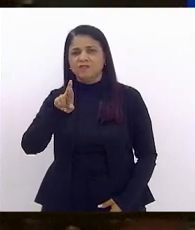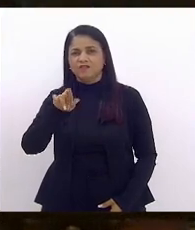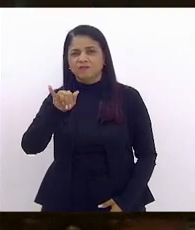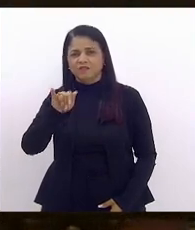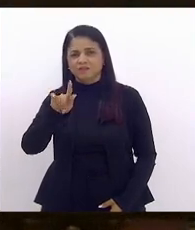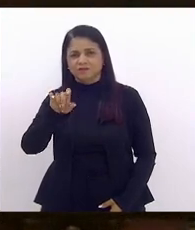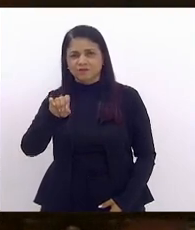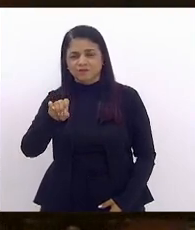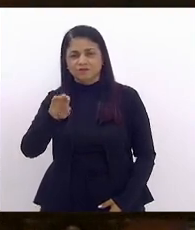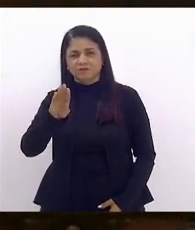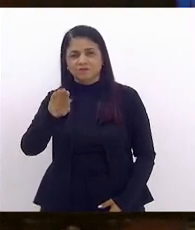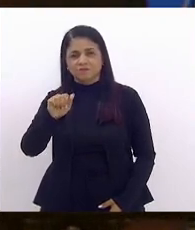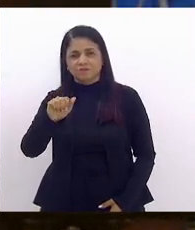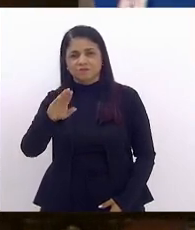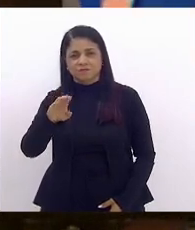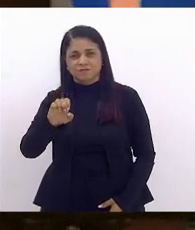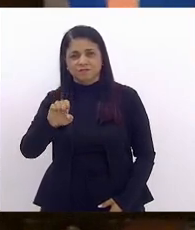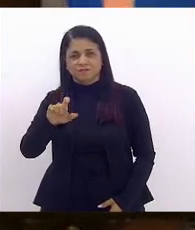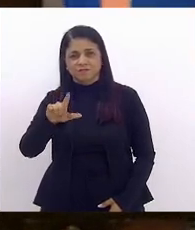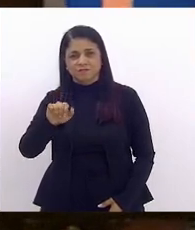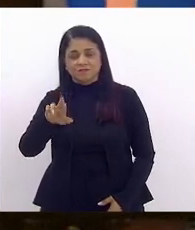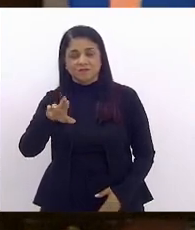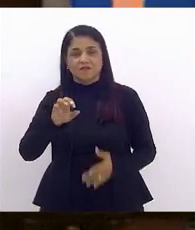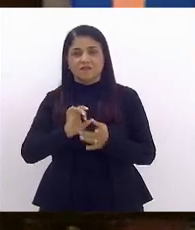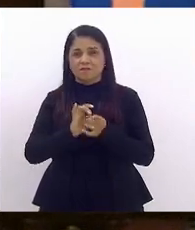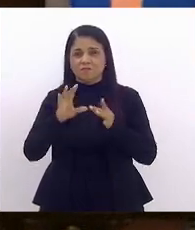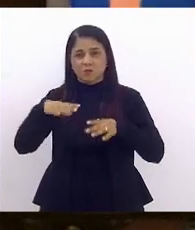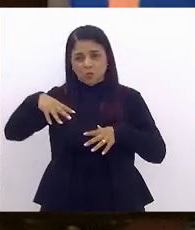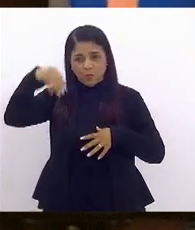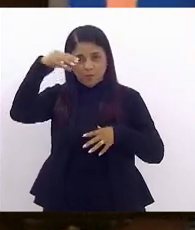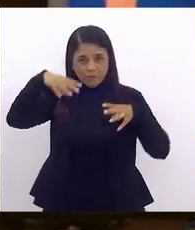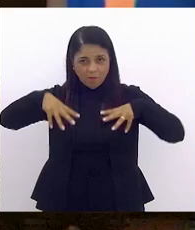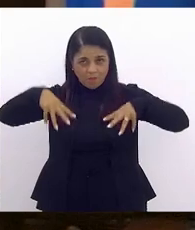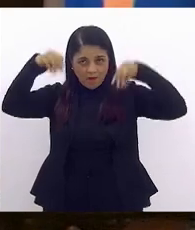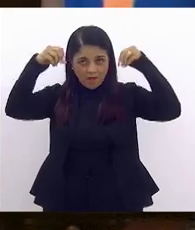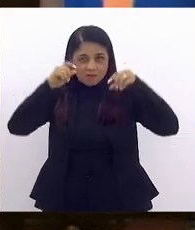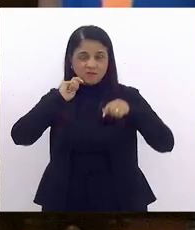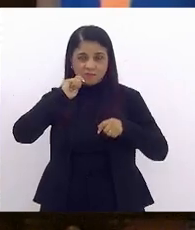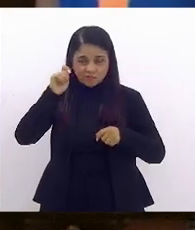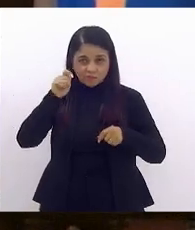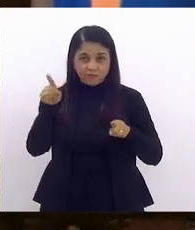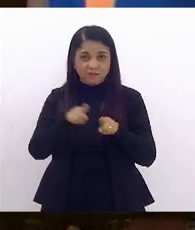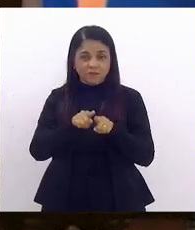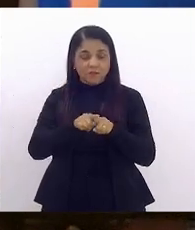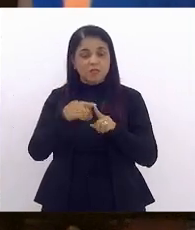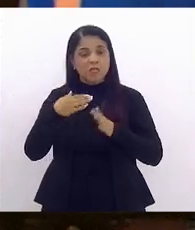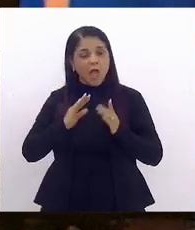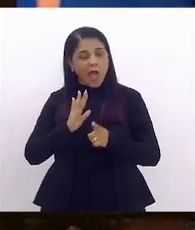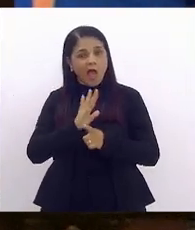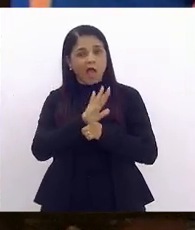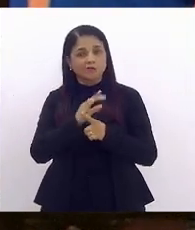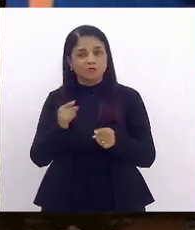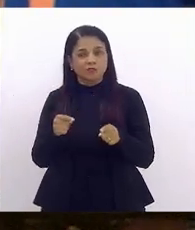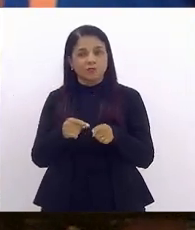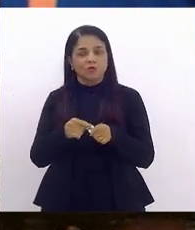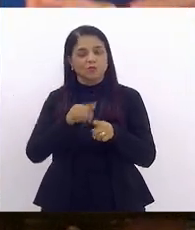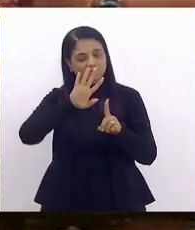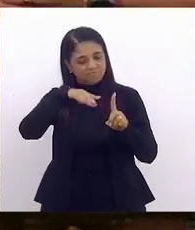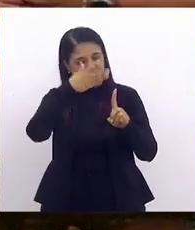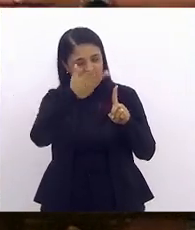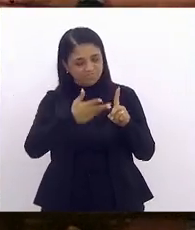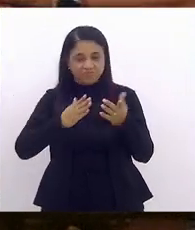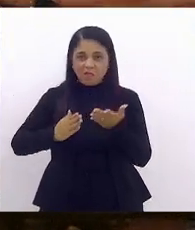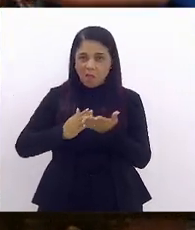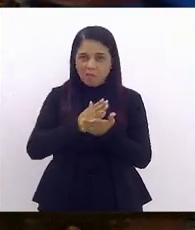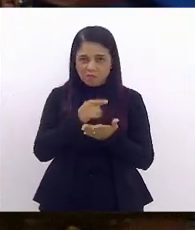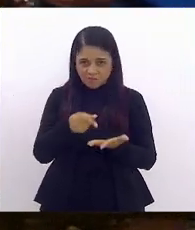de liberar este palácio, nos ajudou para aprovar em tempo recorde essa homenagem. E